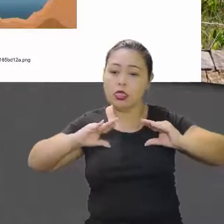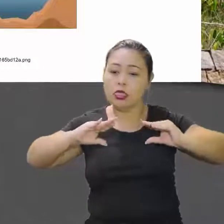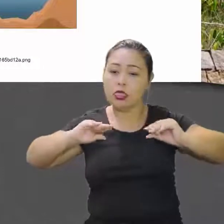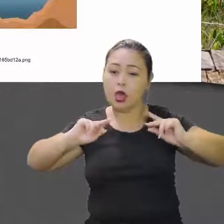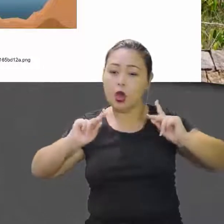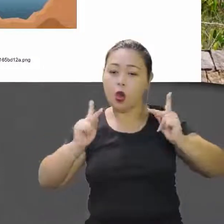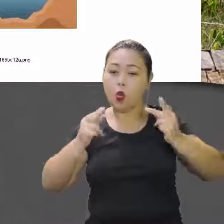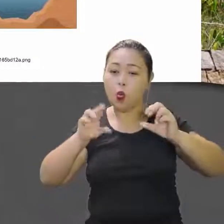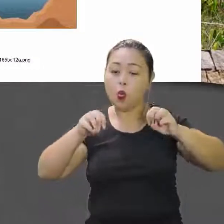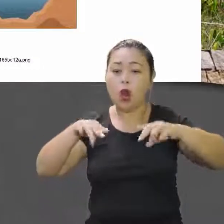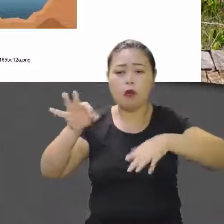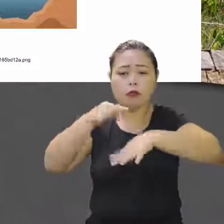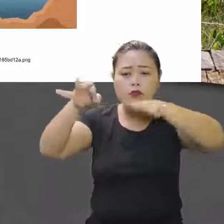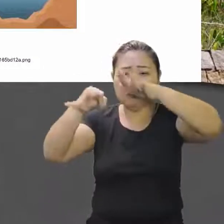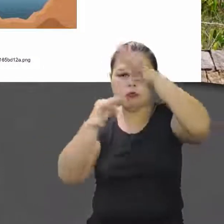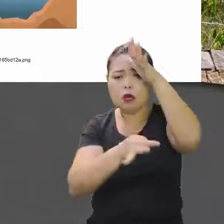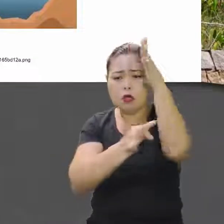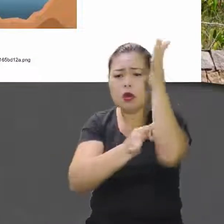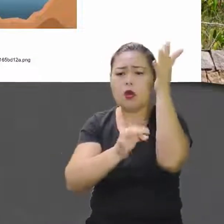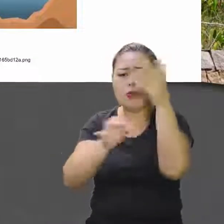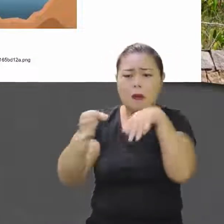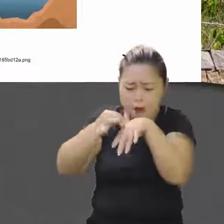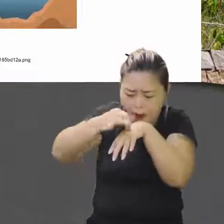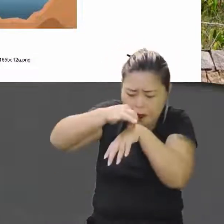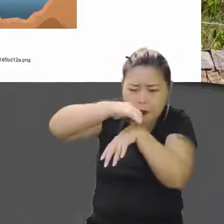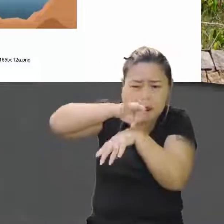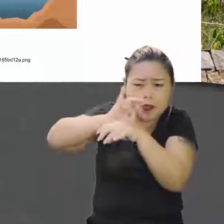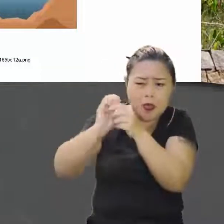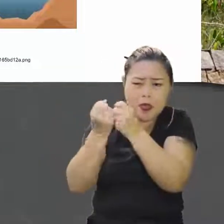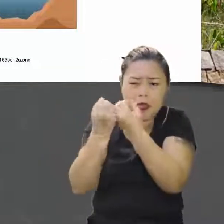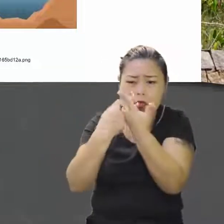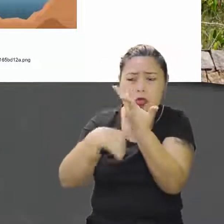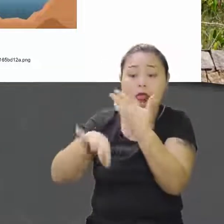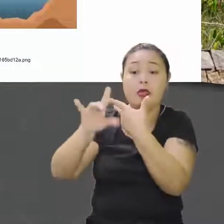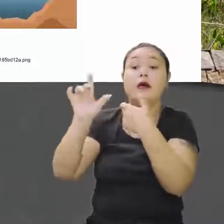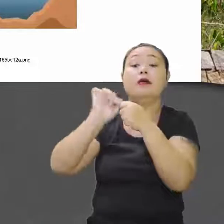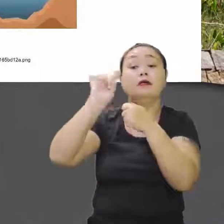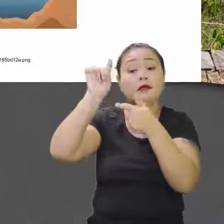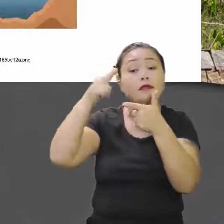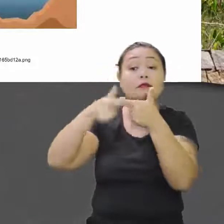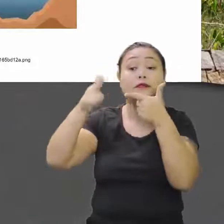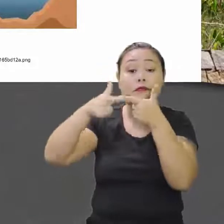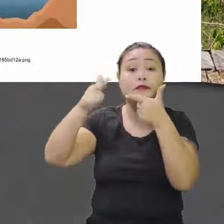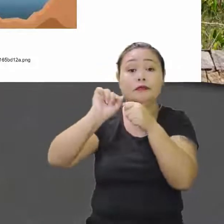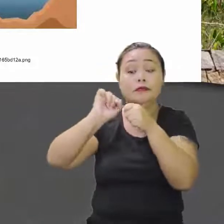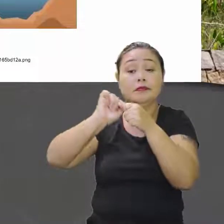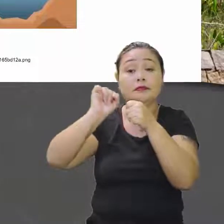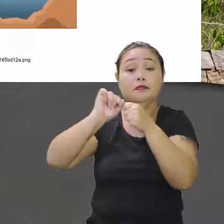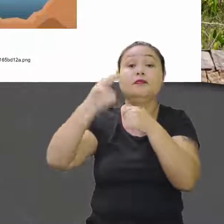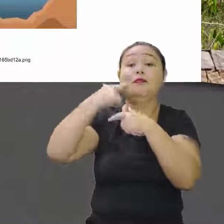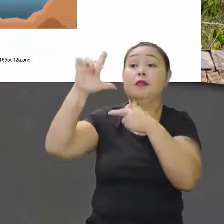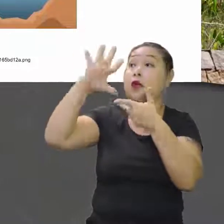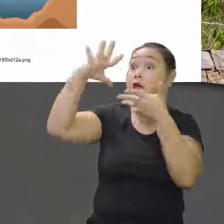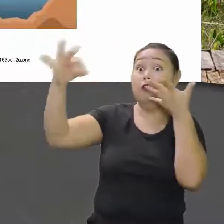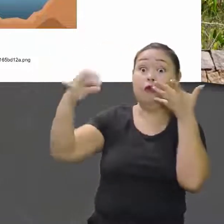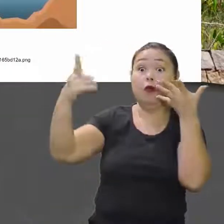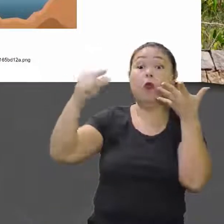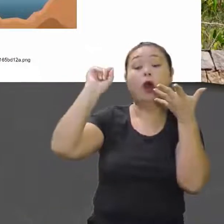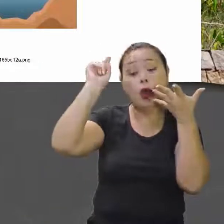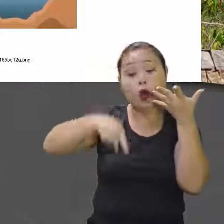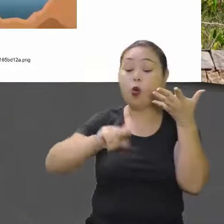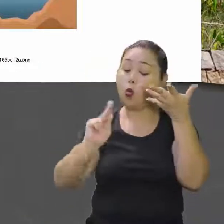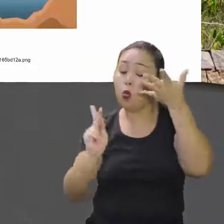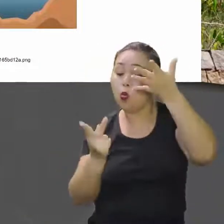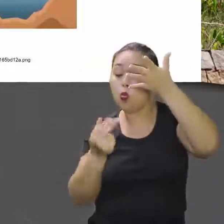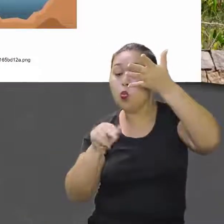Ai que tanta mosquita, ai que tanta formiga, ai que folha. Provação, tá com essa folha. Isso